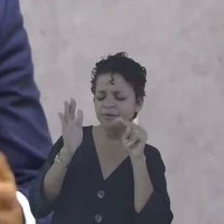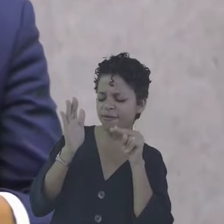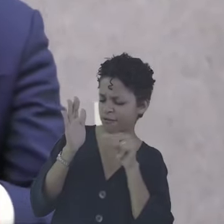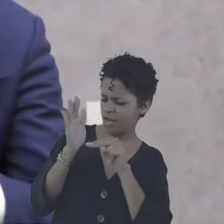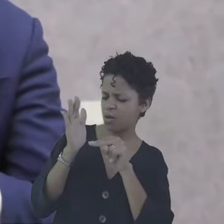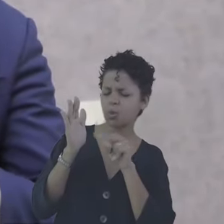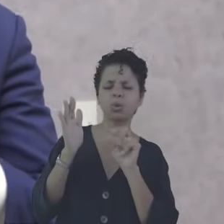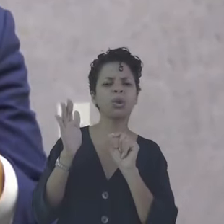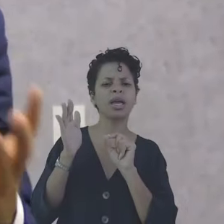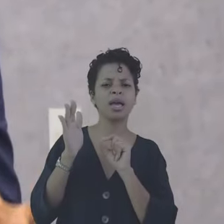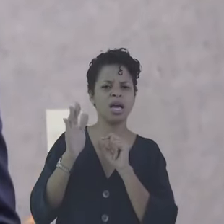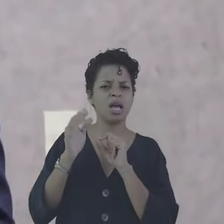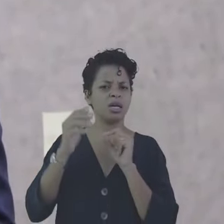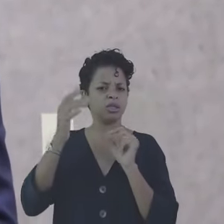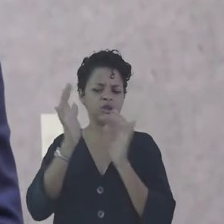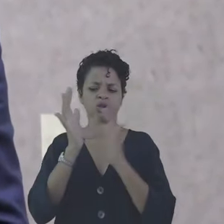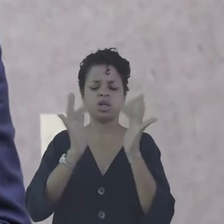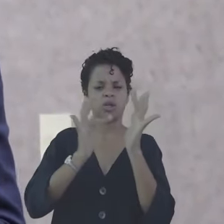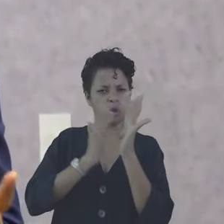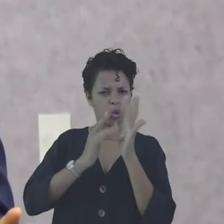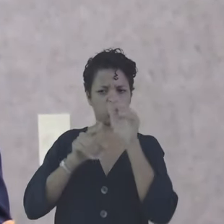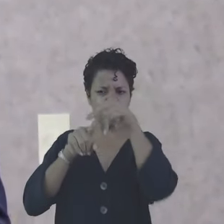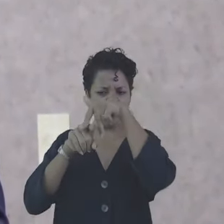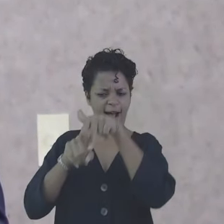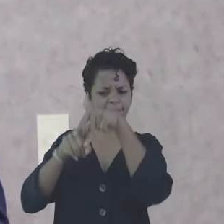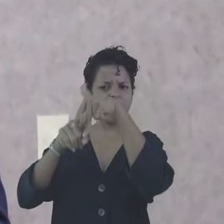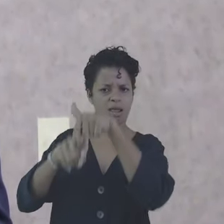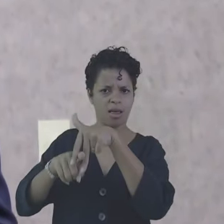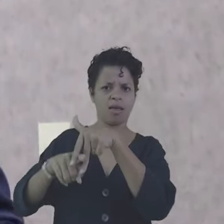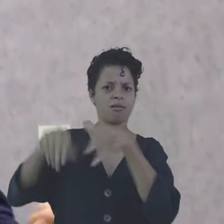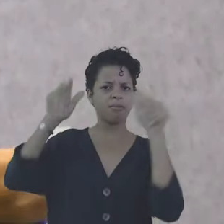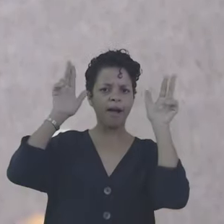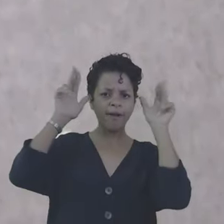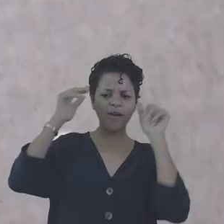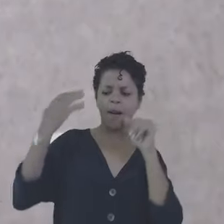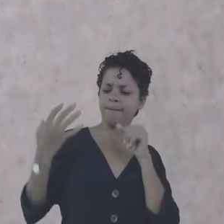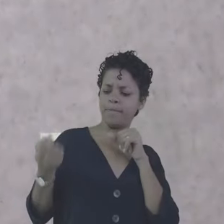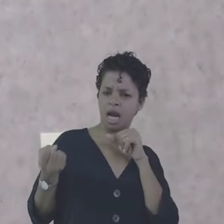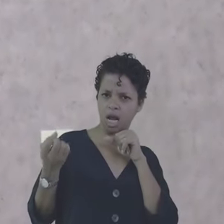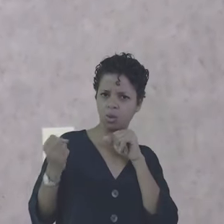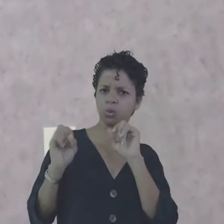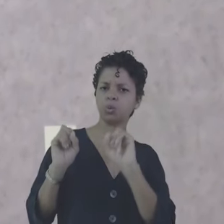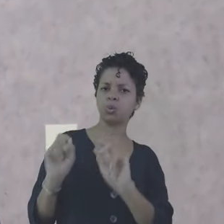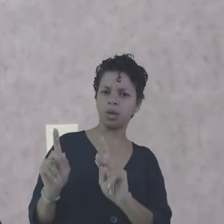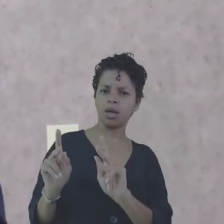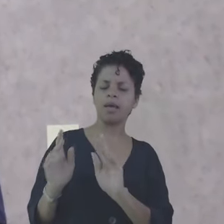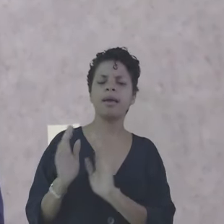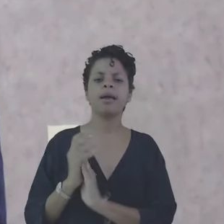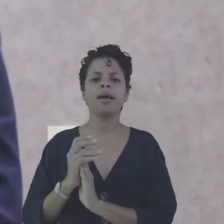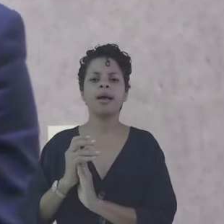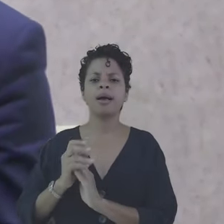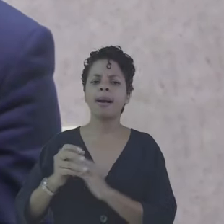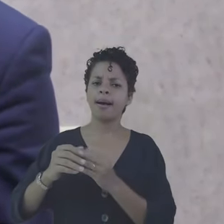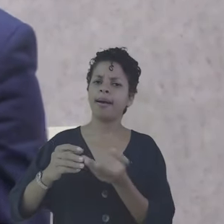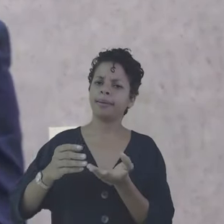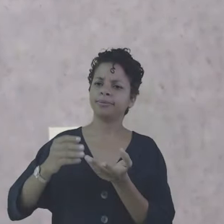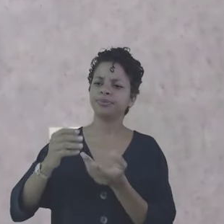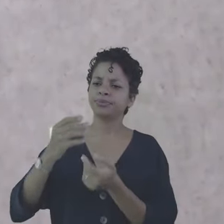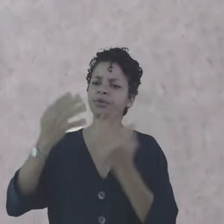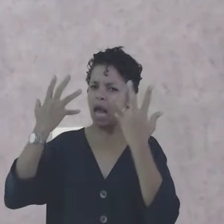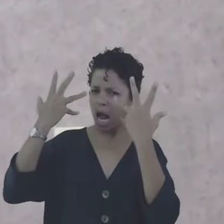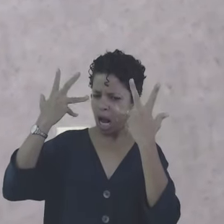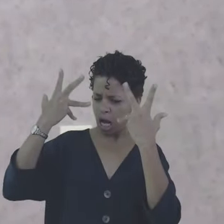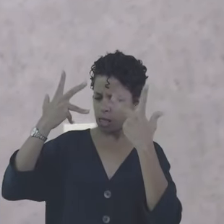Jesus, um cavaleiro montado no seu cavalo branco, é a segunda vinda de Jesus. A besta já havia sido julgada, como nós estudamos no estudo